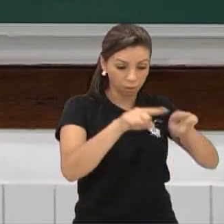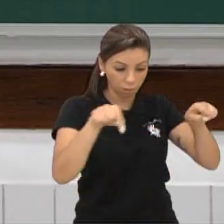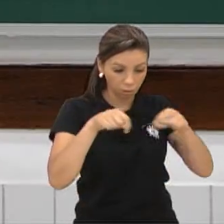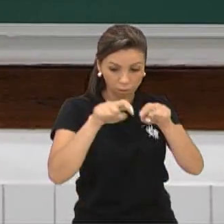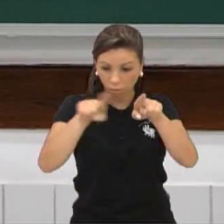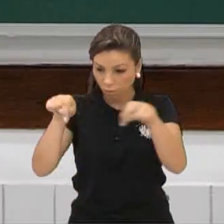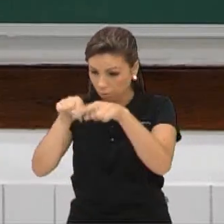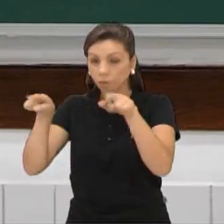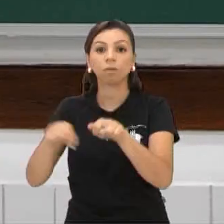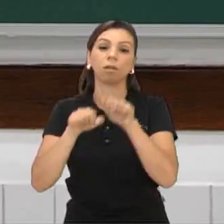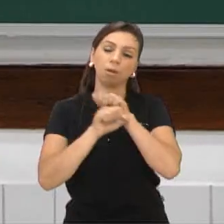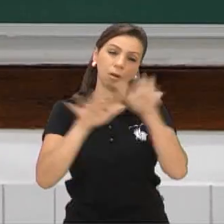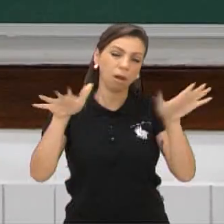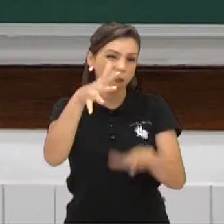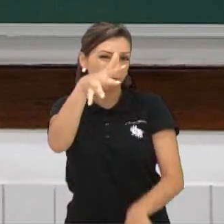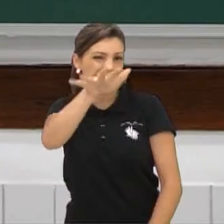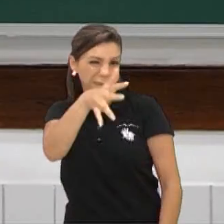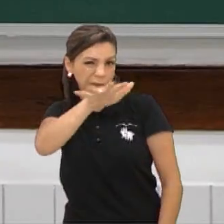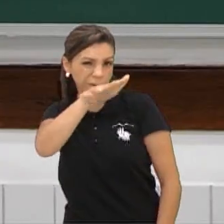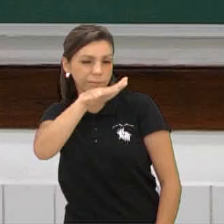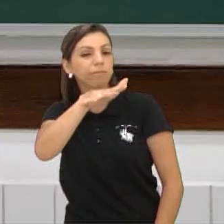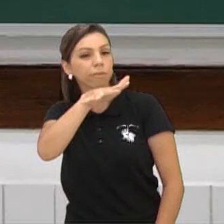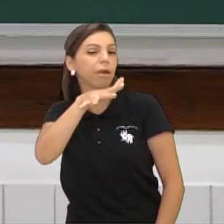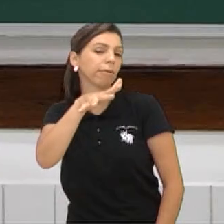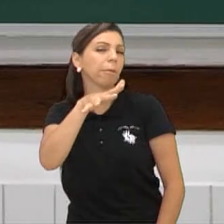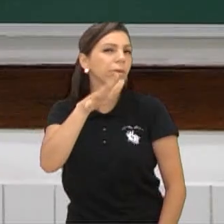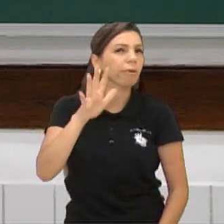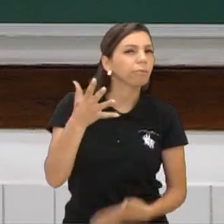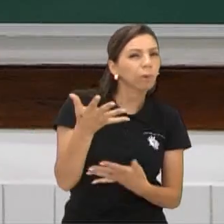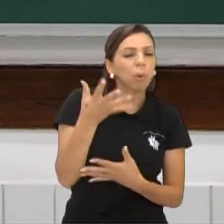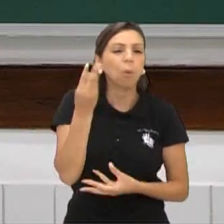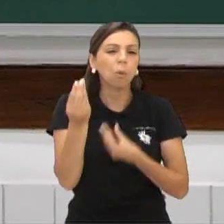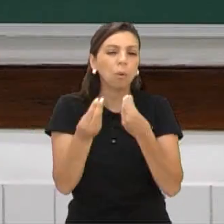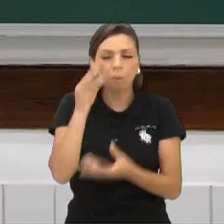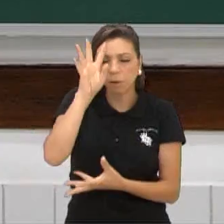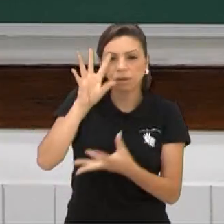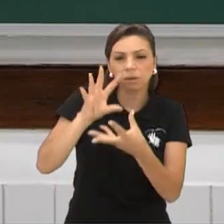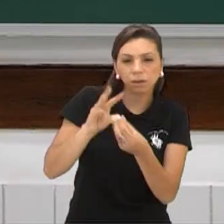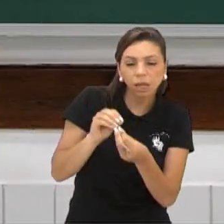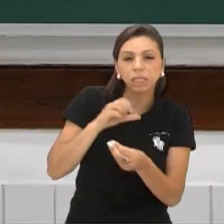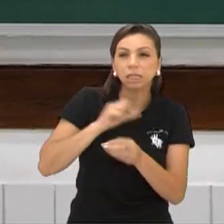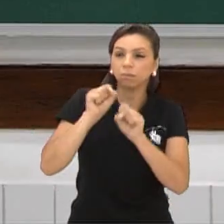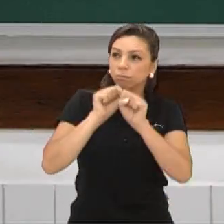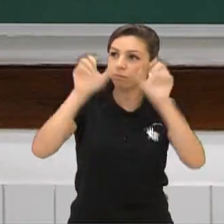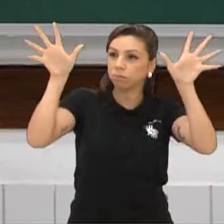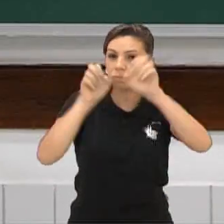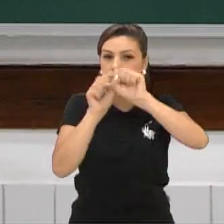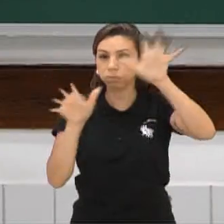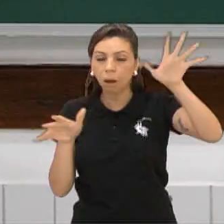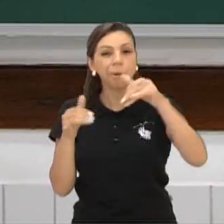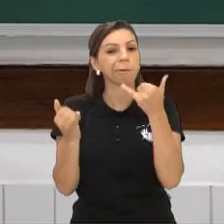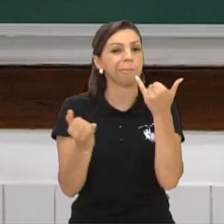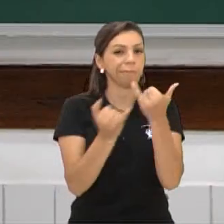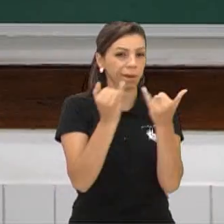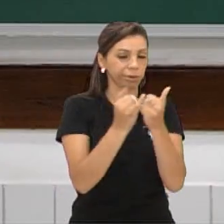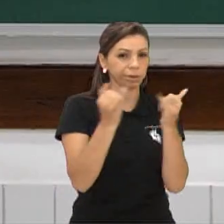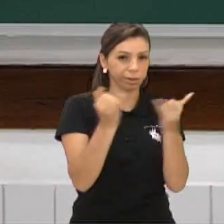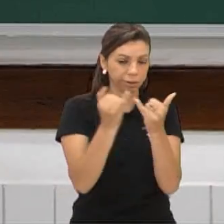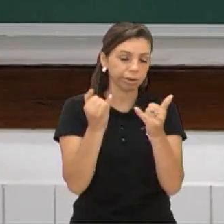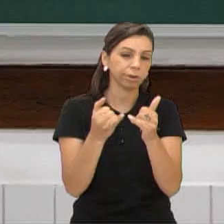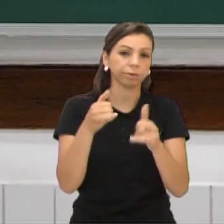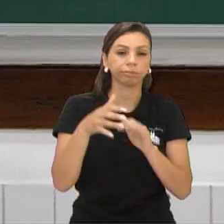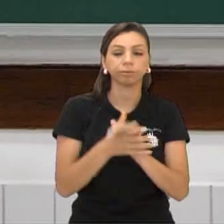distribuição aproximada, só para a gente ter uma noção de como seria se fosse uma distribuição parecida, com